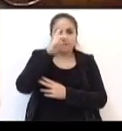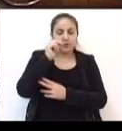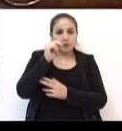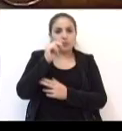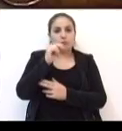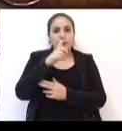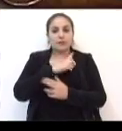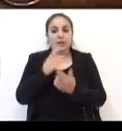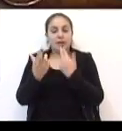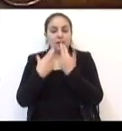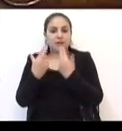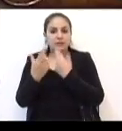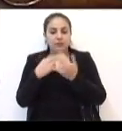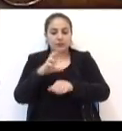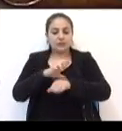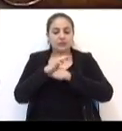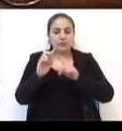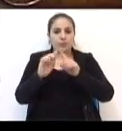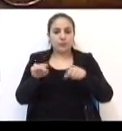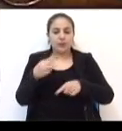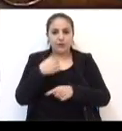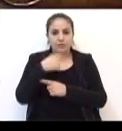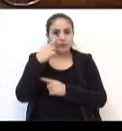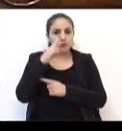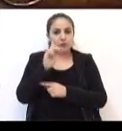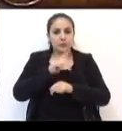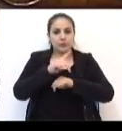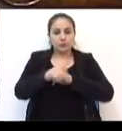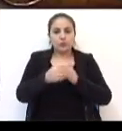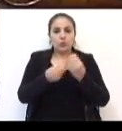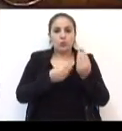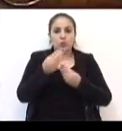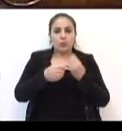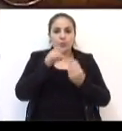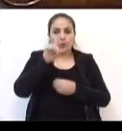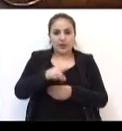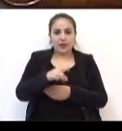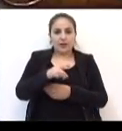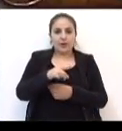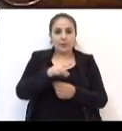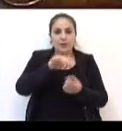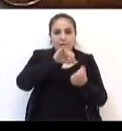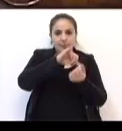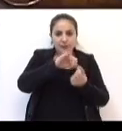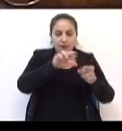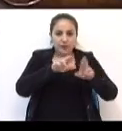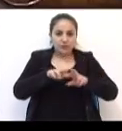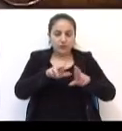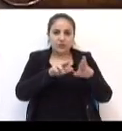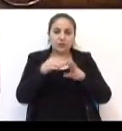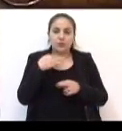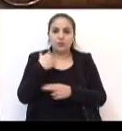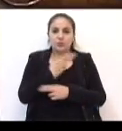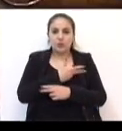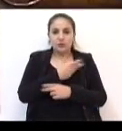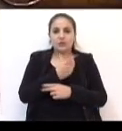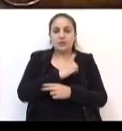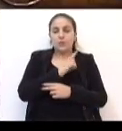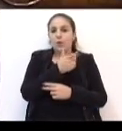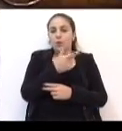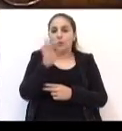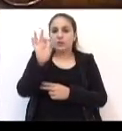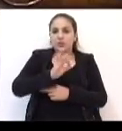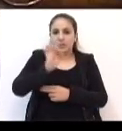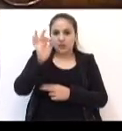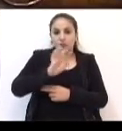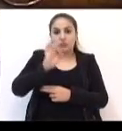relação à segurança pública. Eu vejo que Passo Fundo, por ser uma capital regional, nós temos, infelizmente, alguns índices elevados